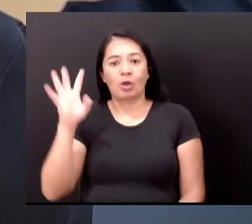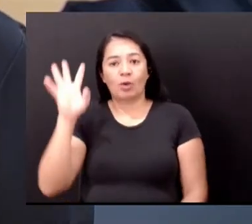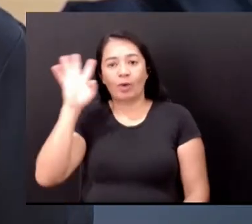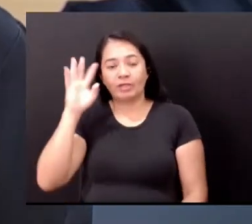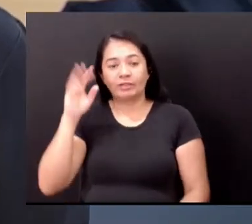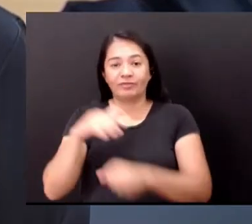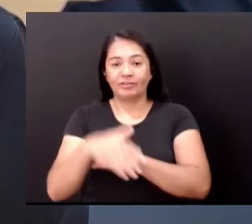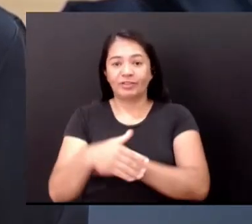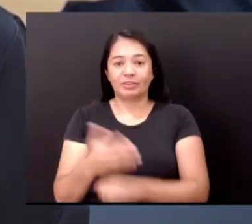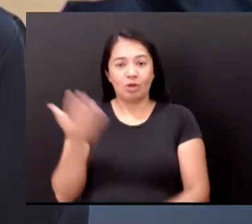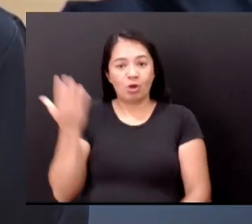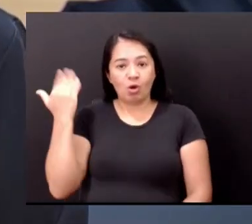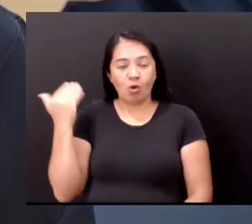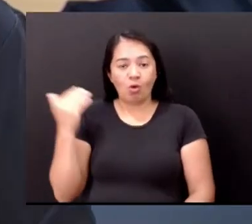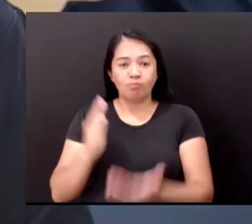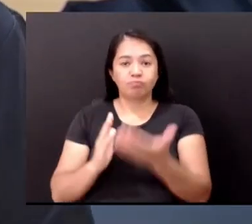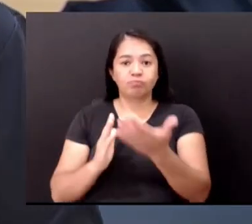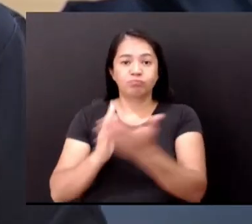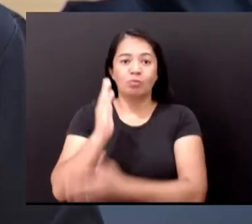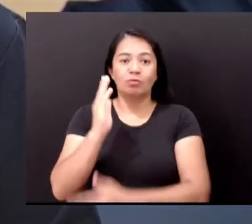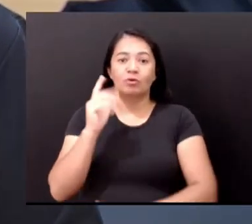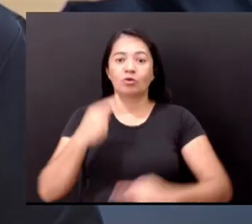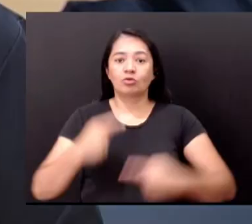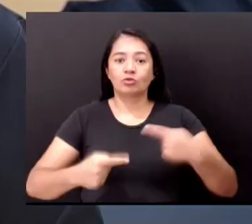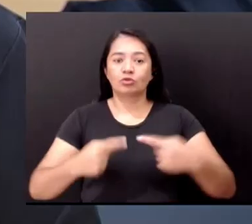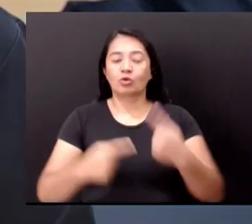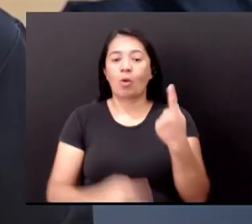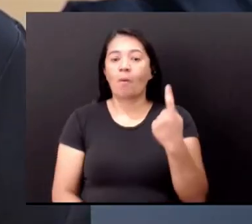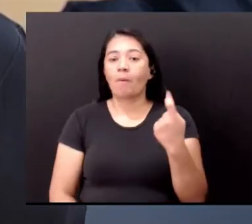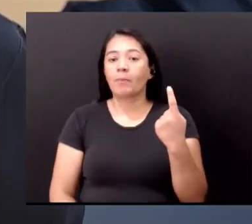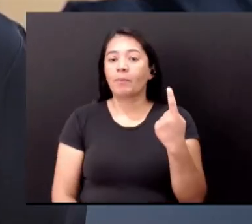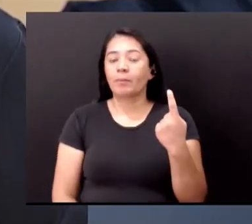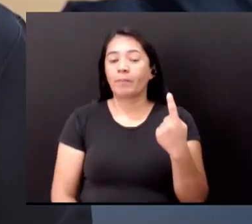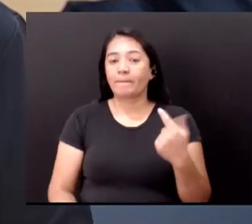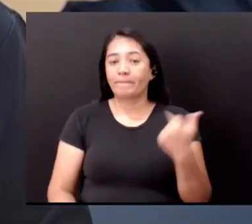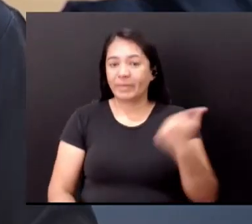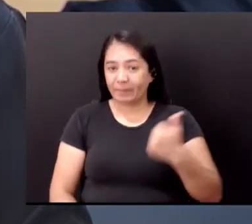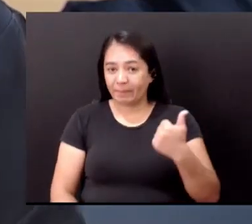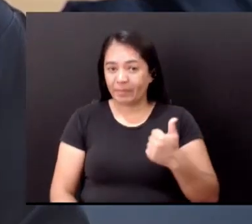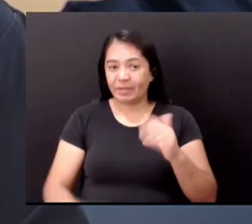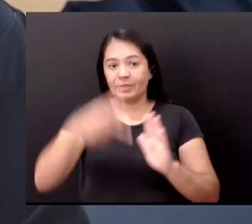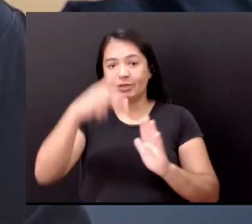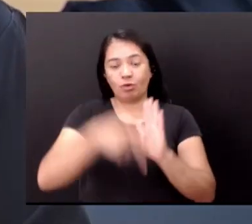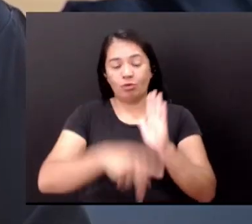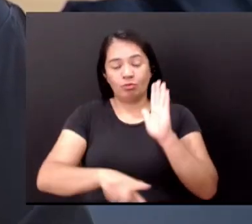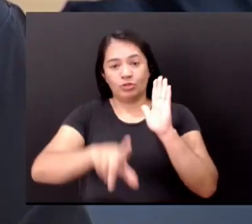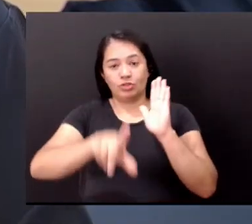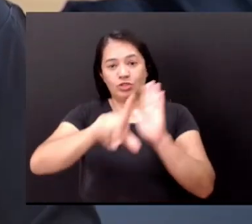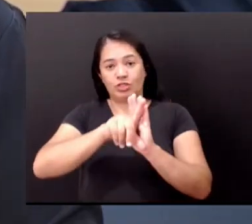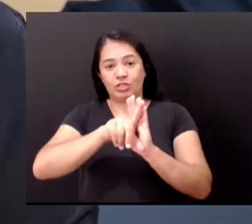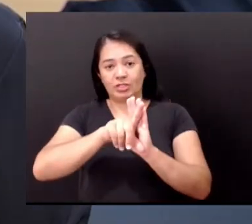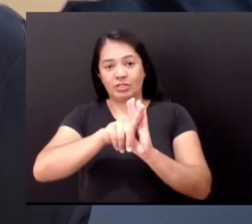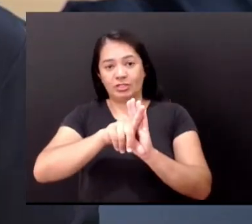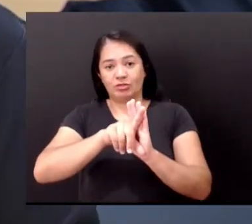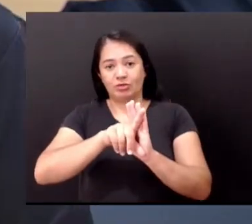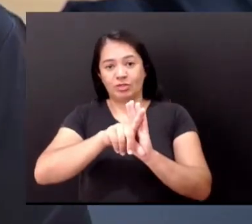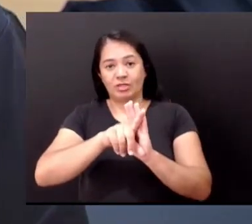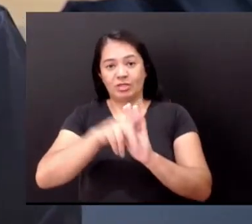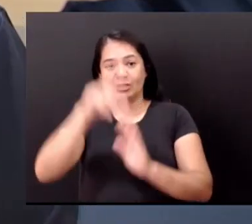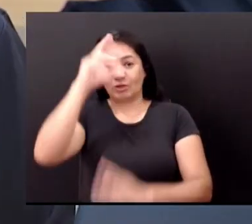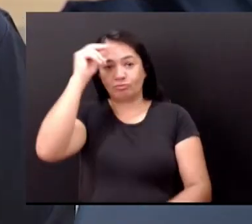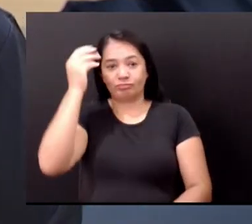vereadores aprovaram em primeira discussão o projeto de autoria do prefeito que vai permitir que o